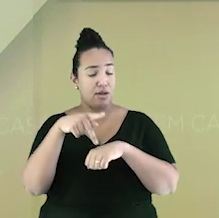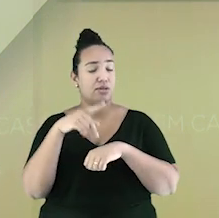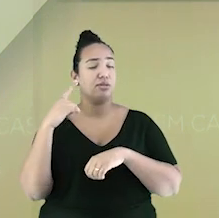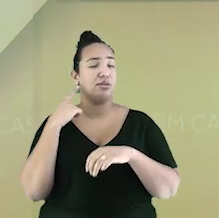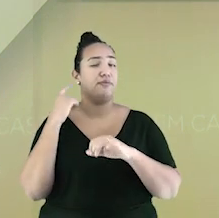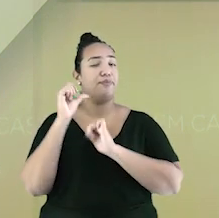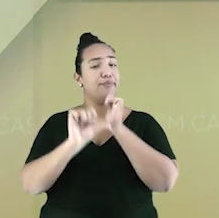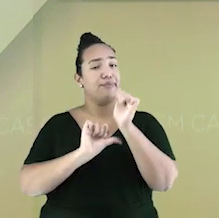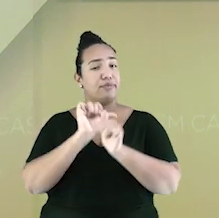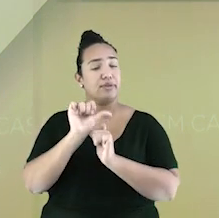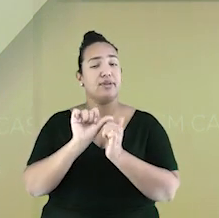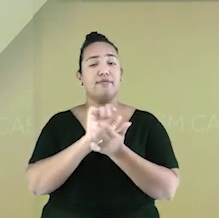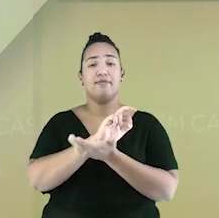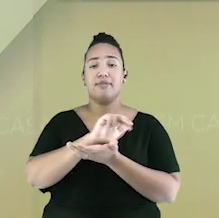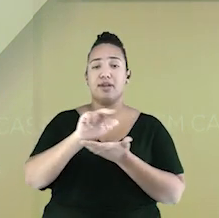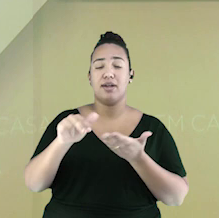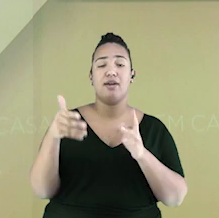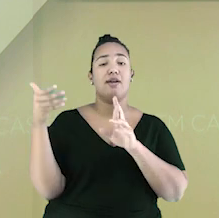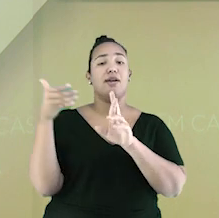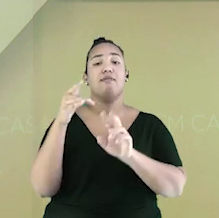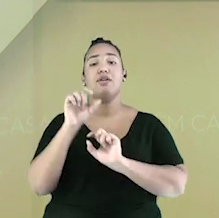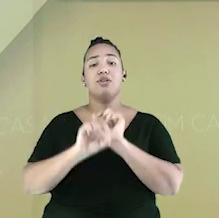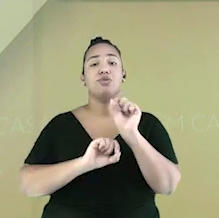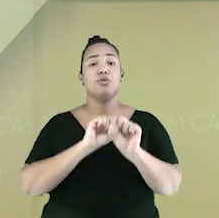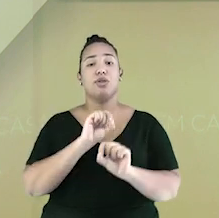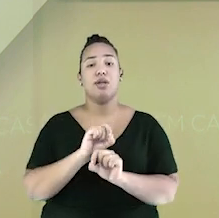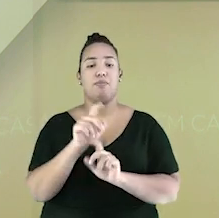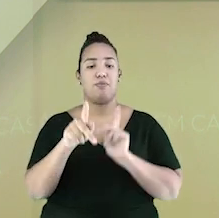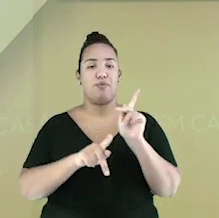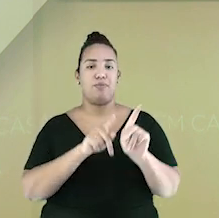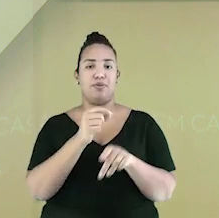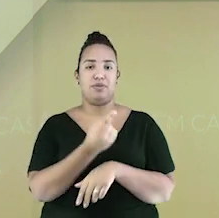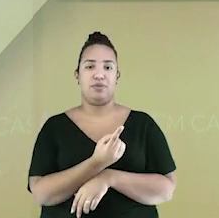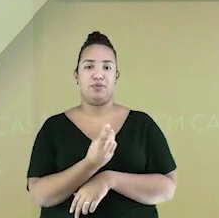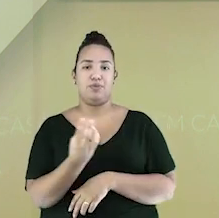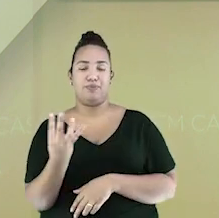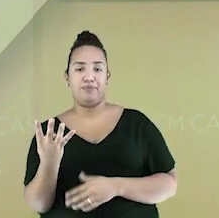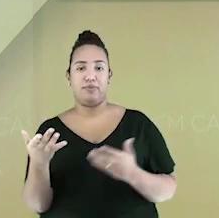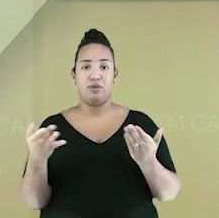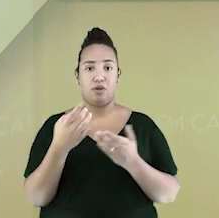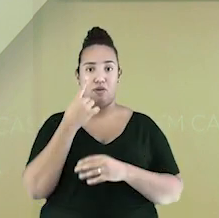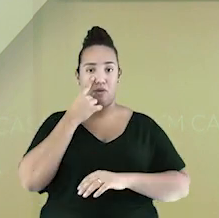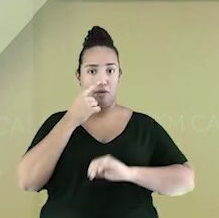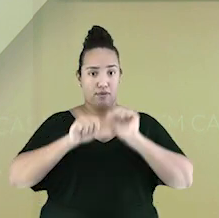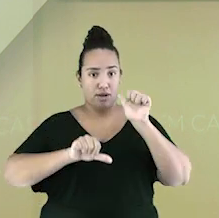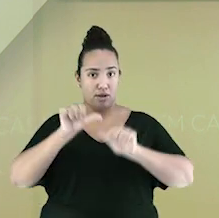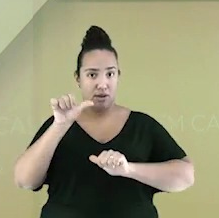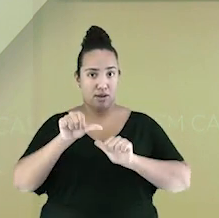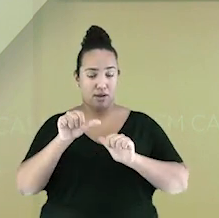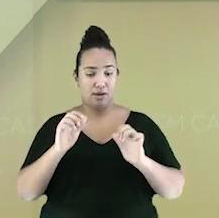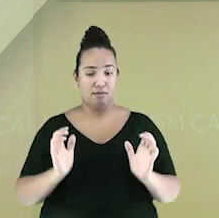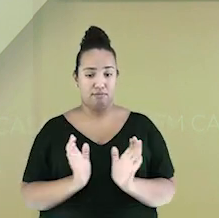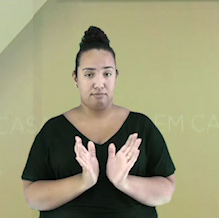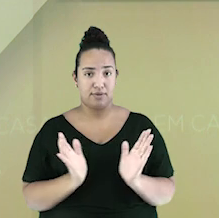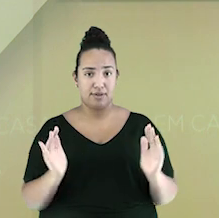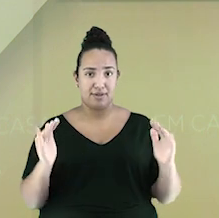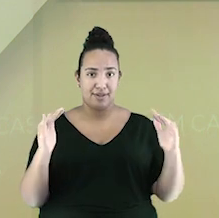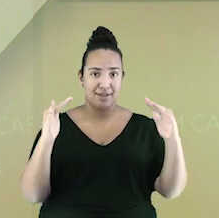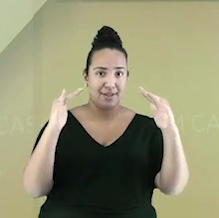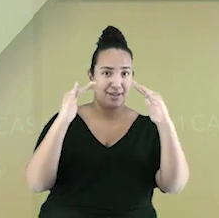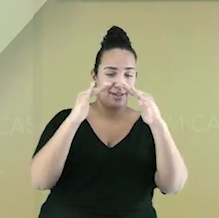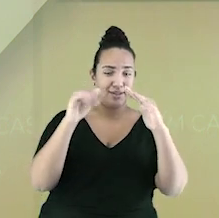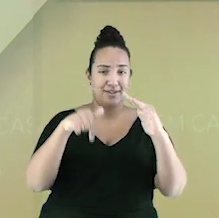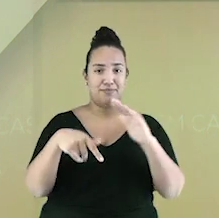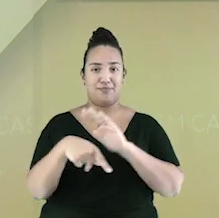que passou por muitas mudanças referente à quantidade populacional do país. Vamos analisar a pirâmide etária